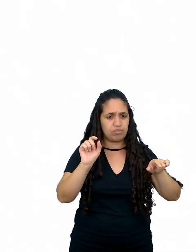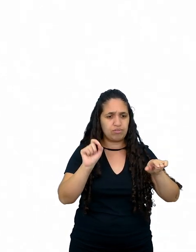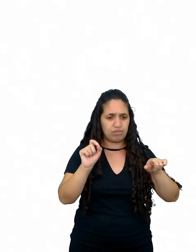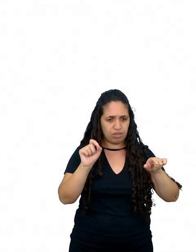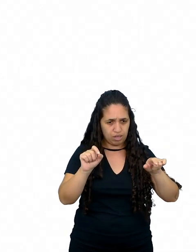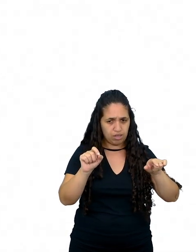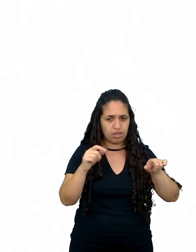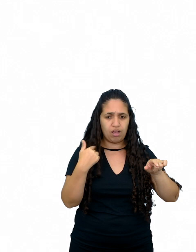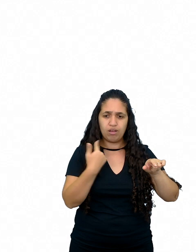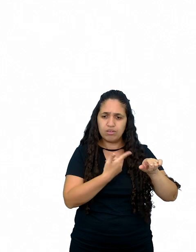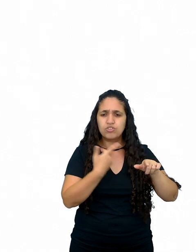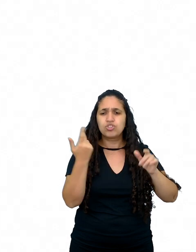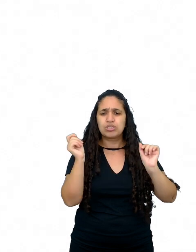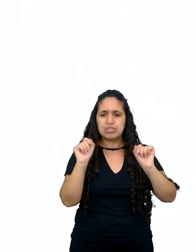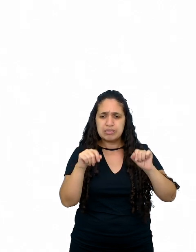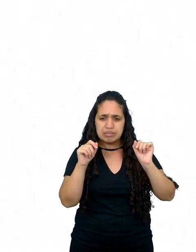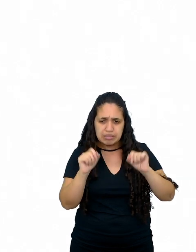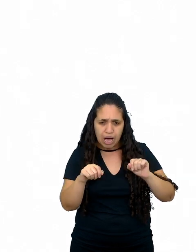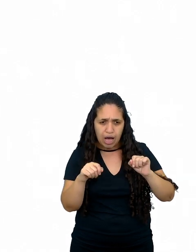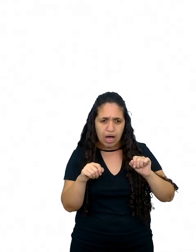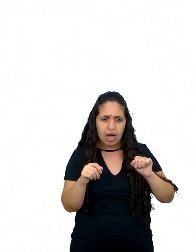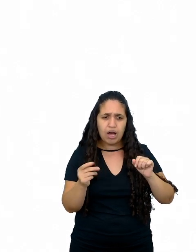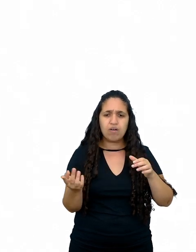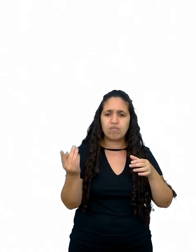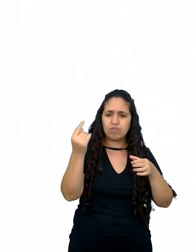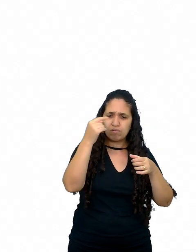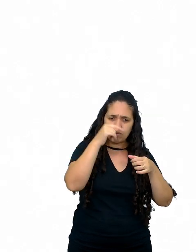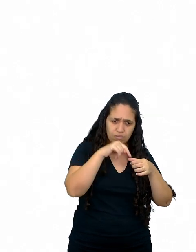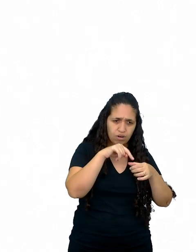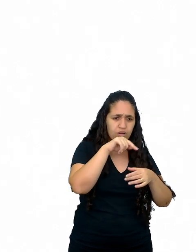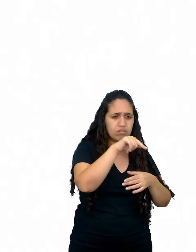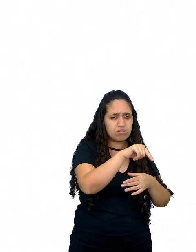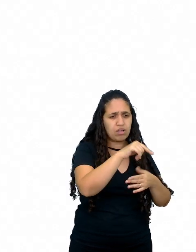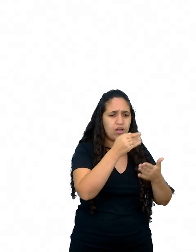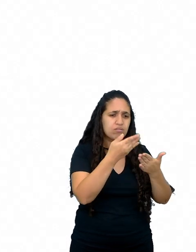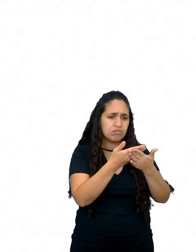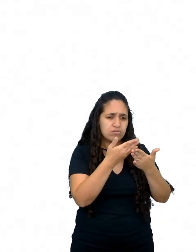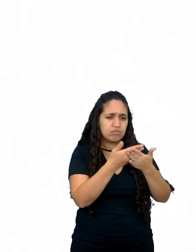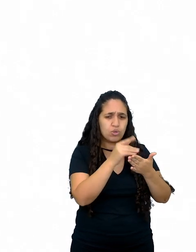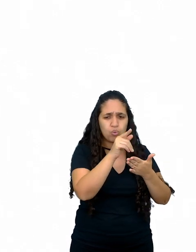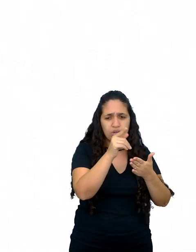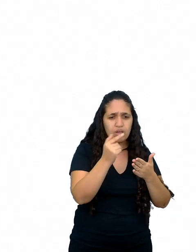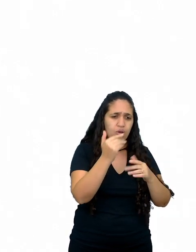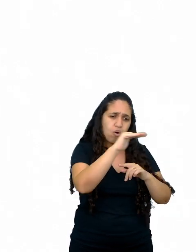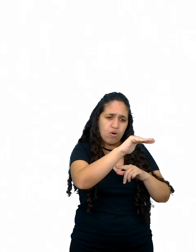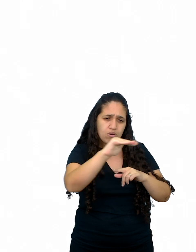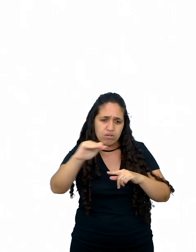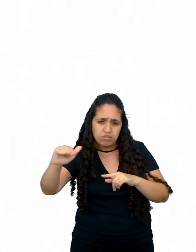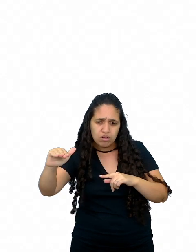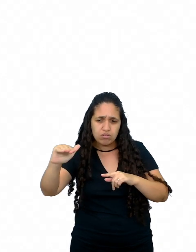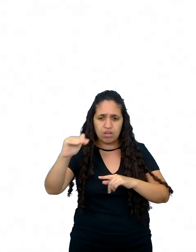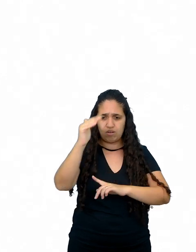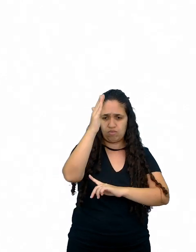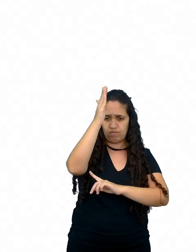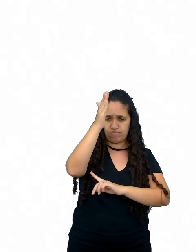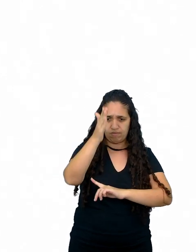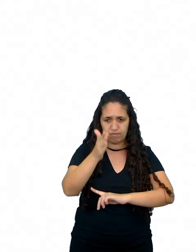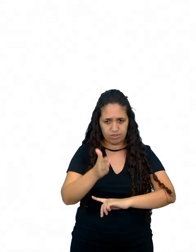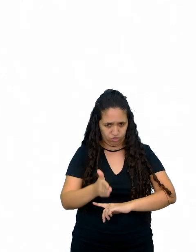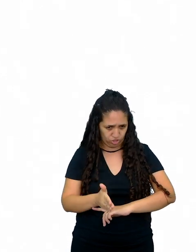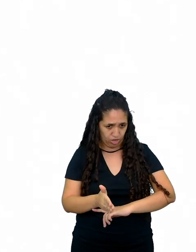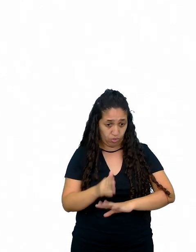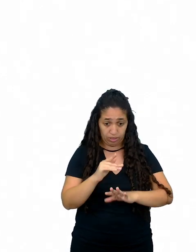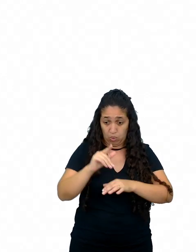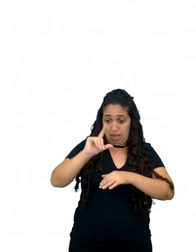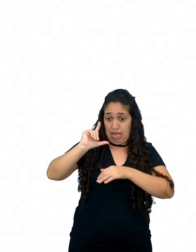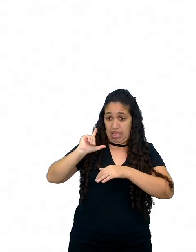a gente pode voltar lá que eu falei, a questão do horizontal e do vertical, né? Antes de